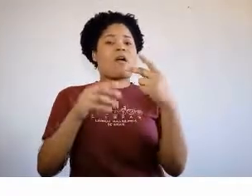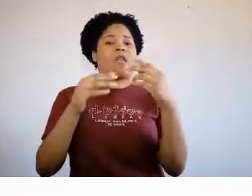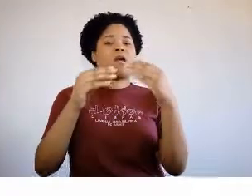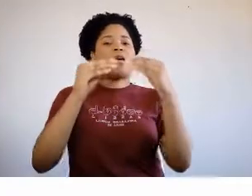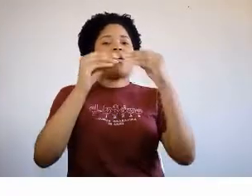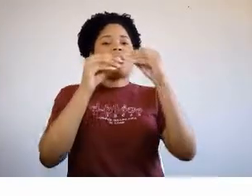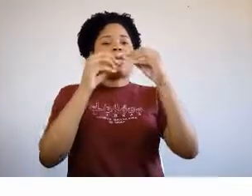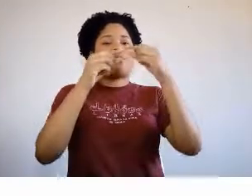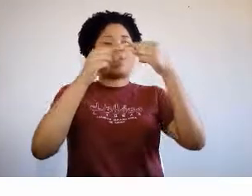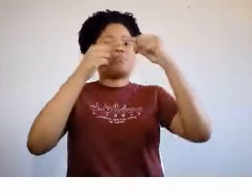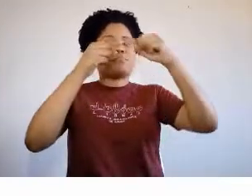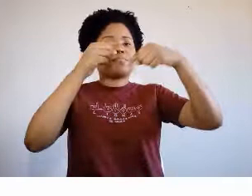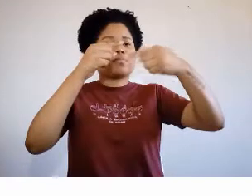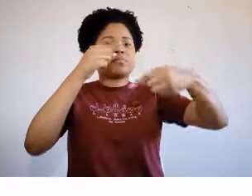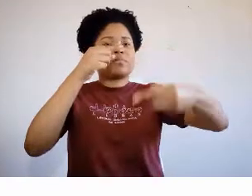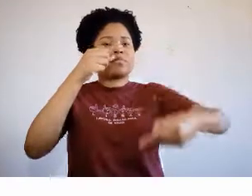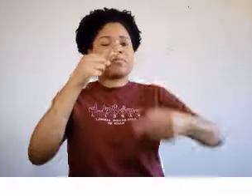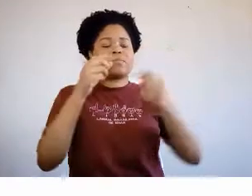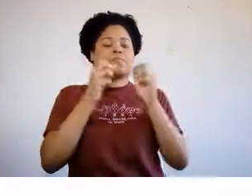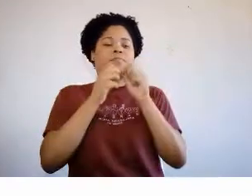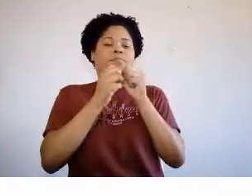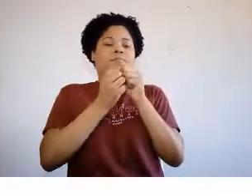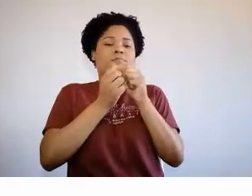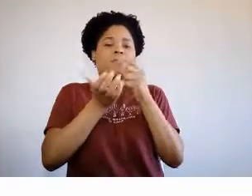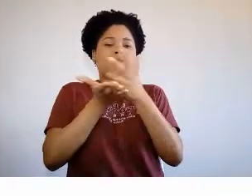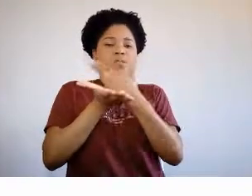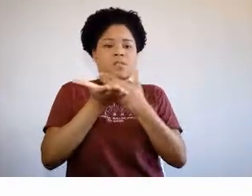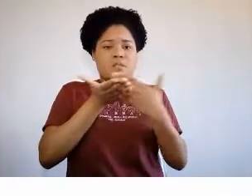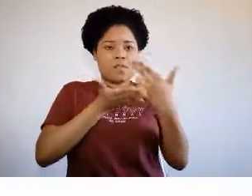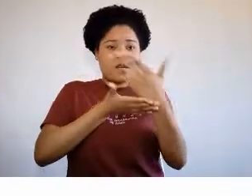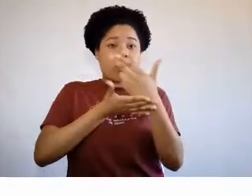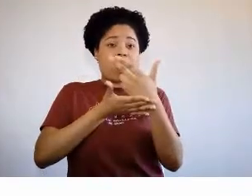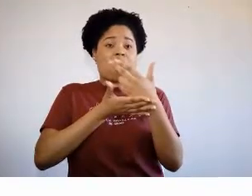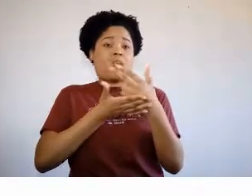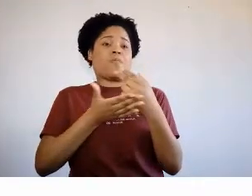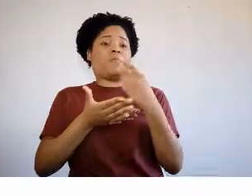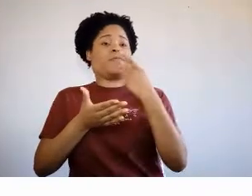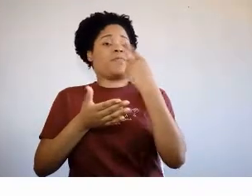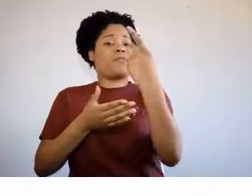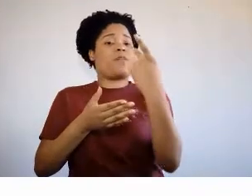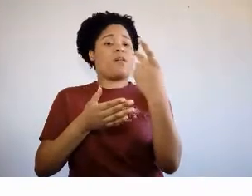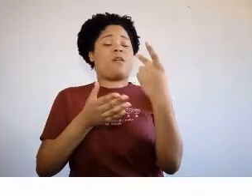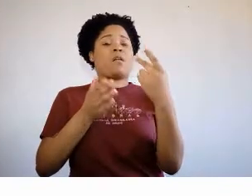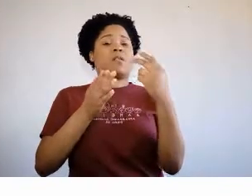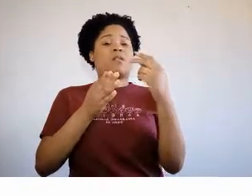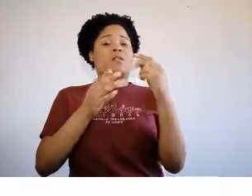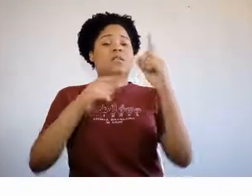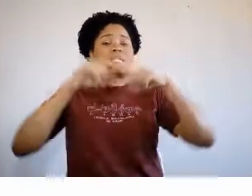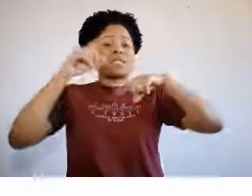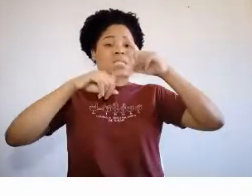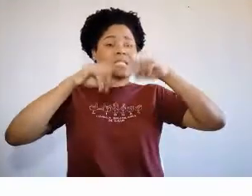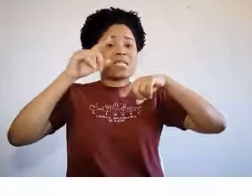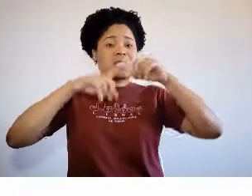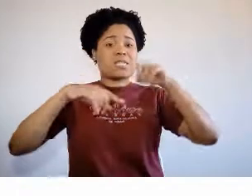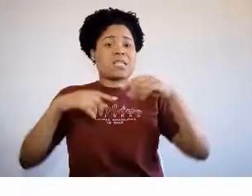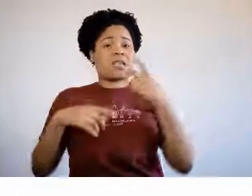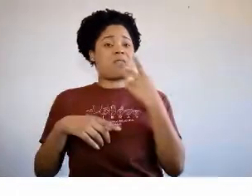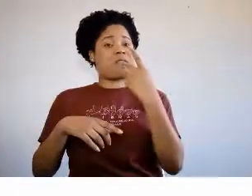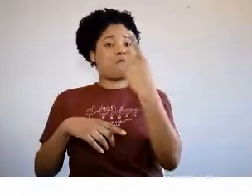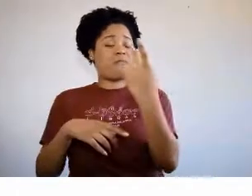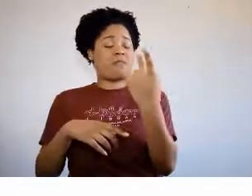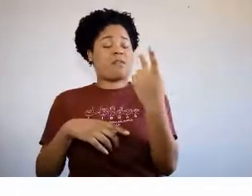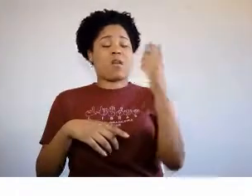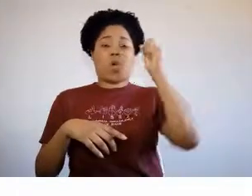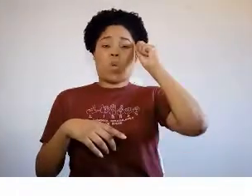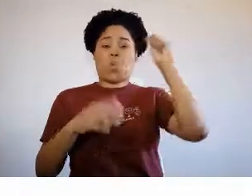algumas derivações dessa topologia física. Então, eles chamam, né, a topologia estrela,